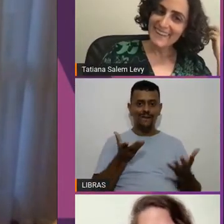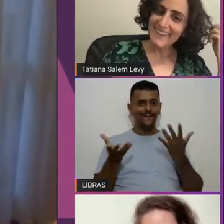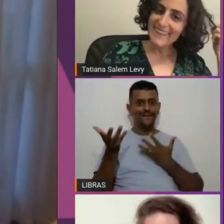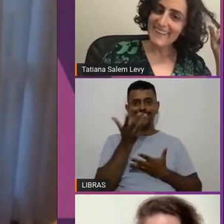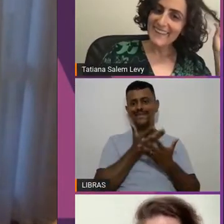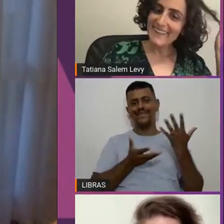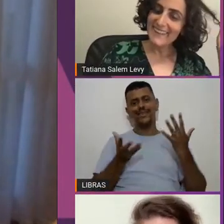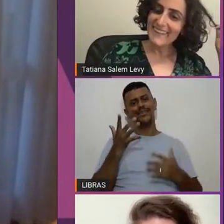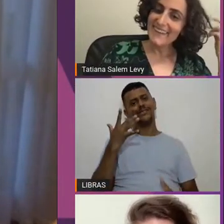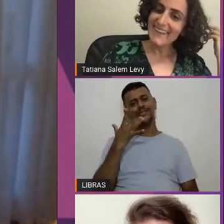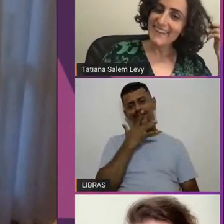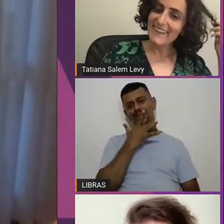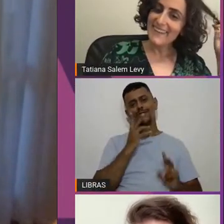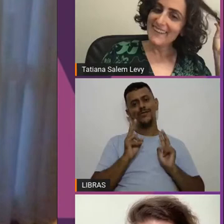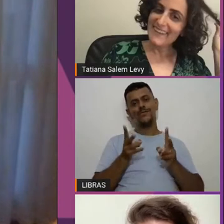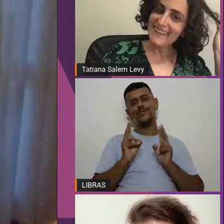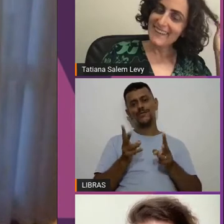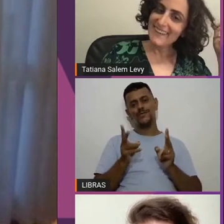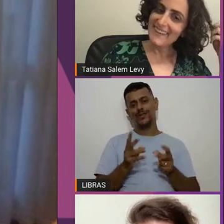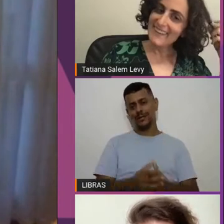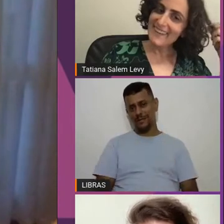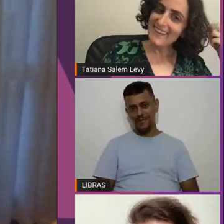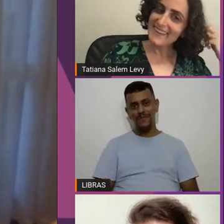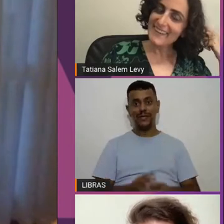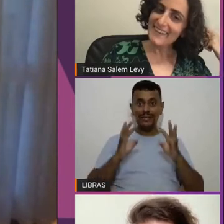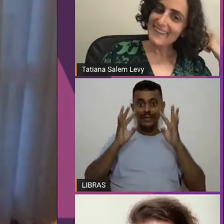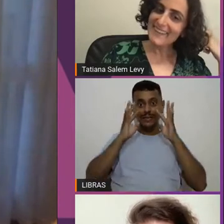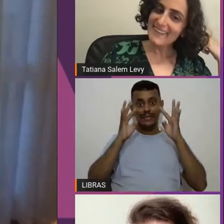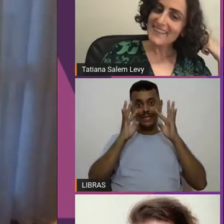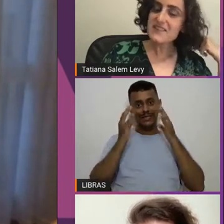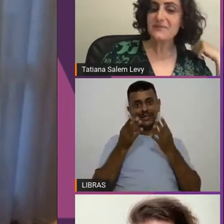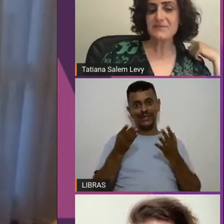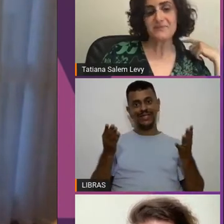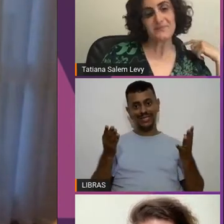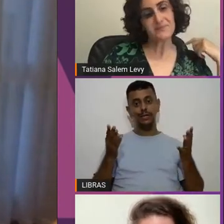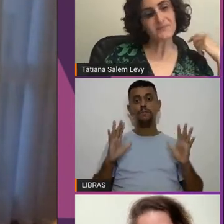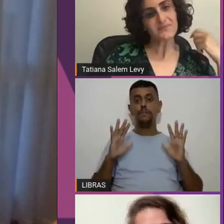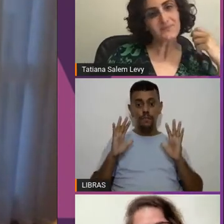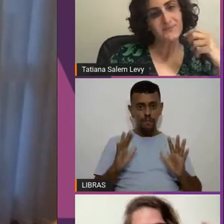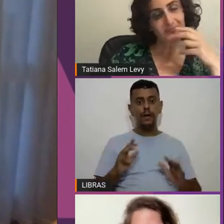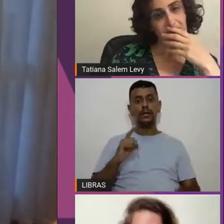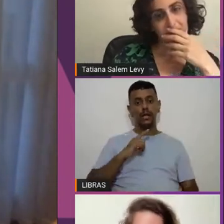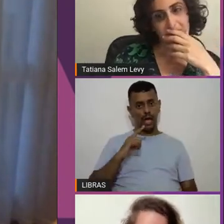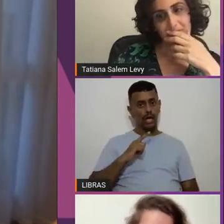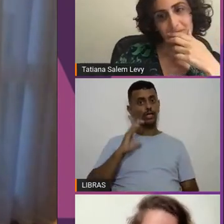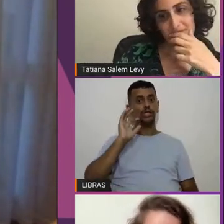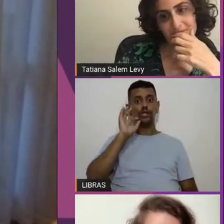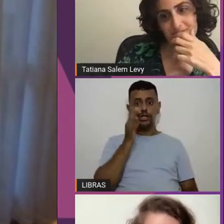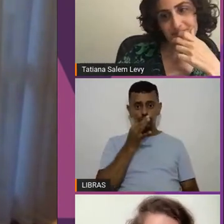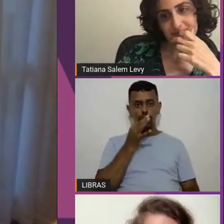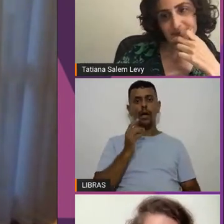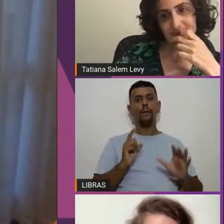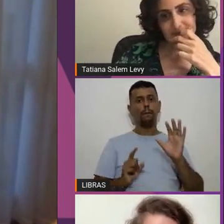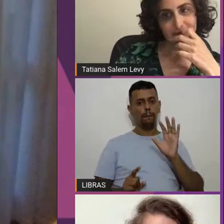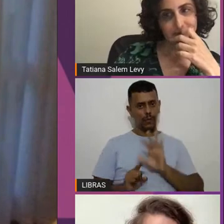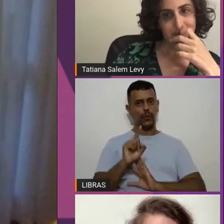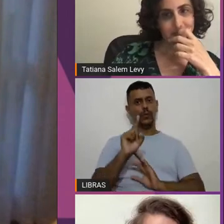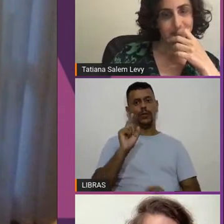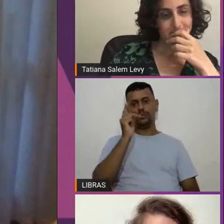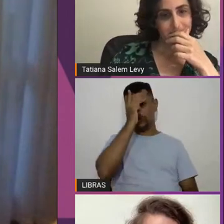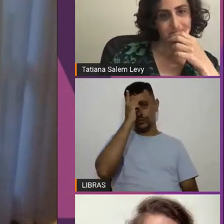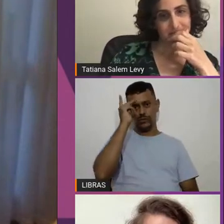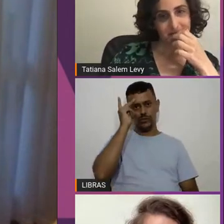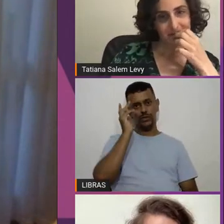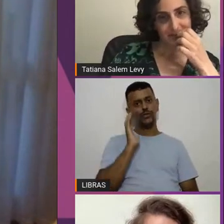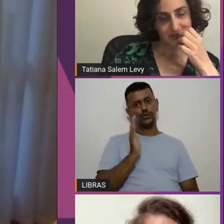continuando então para escutar mas a gente tem algumas perguntas das pessoas eu acho que que